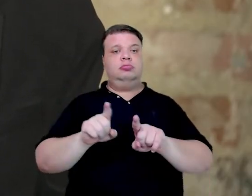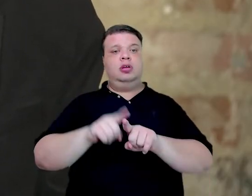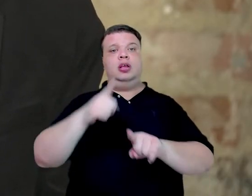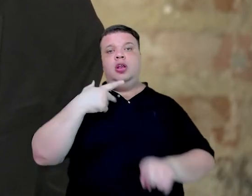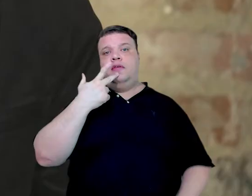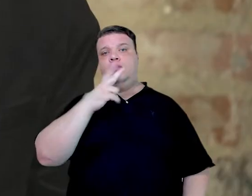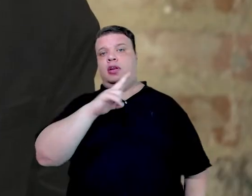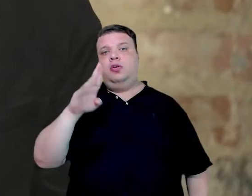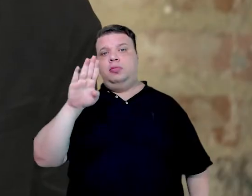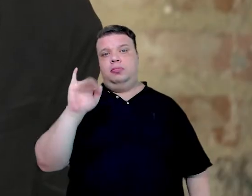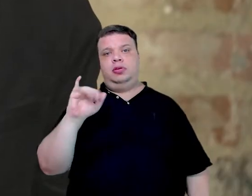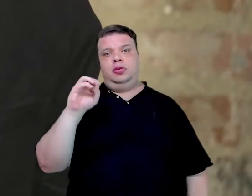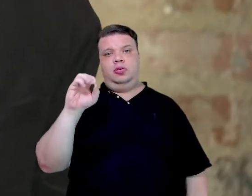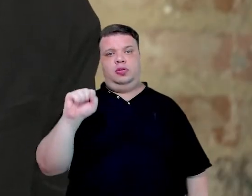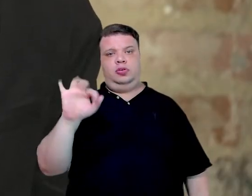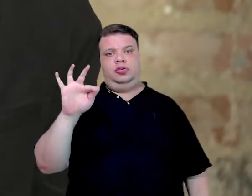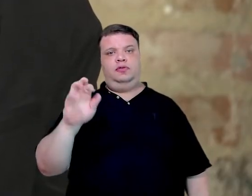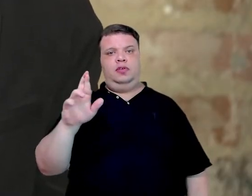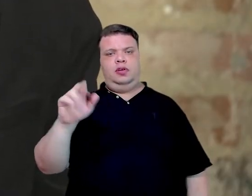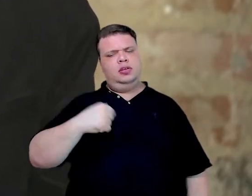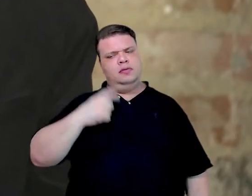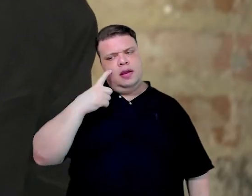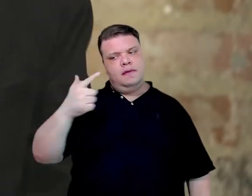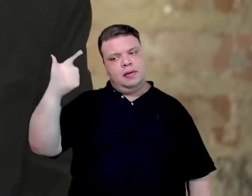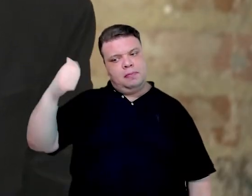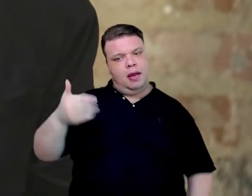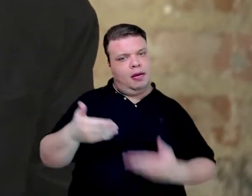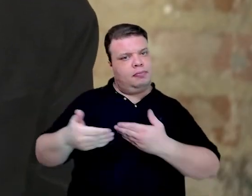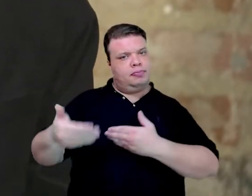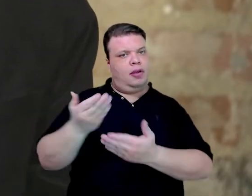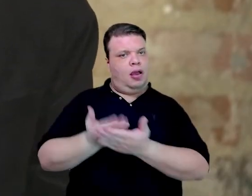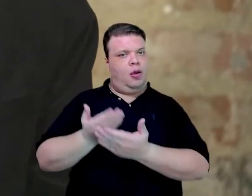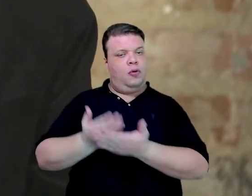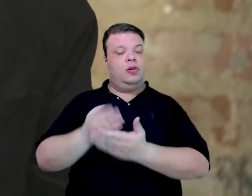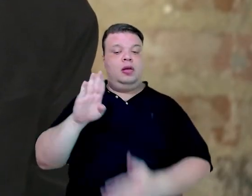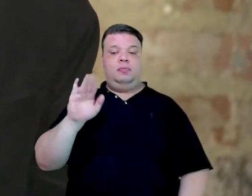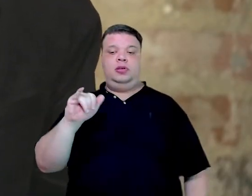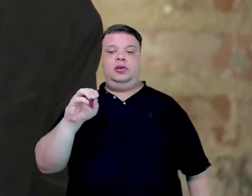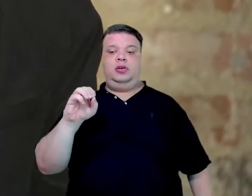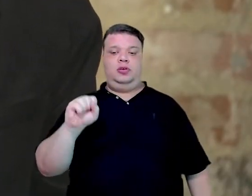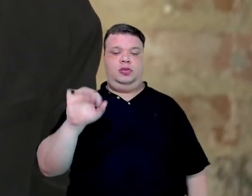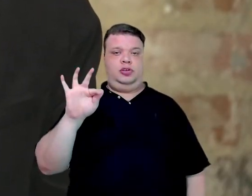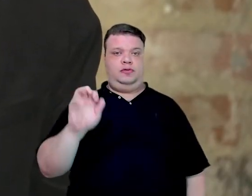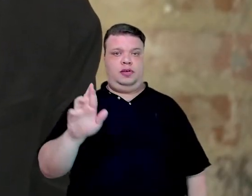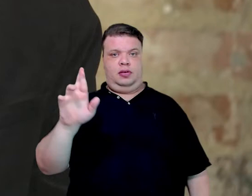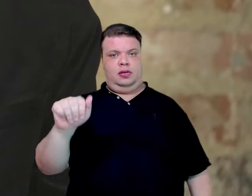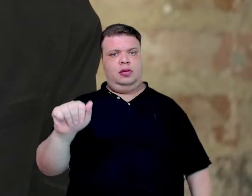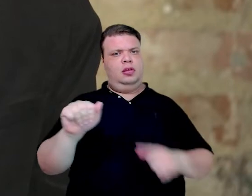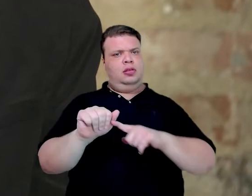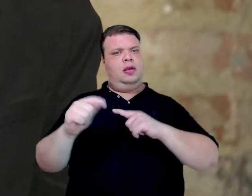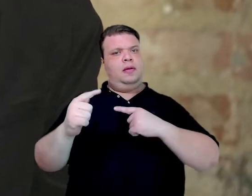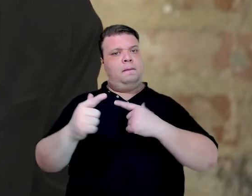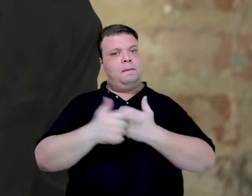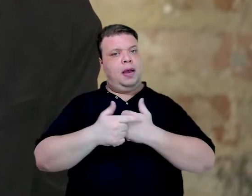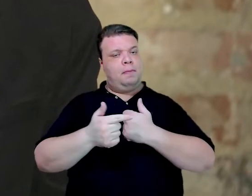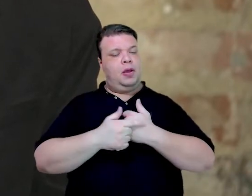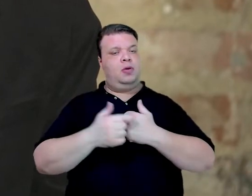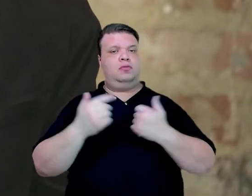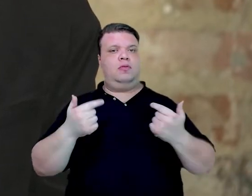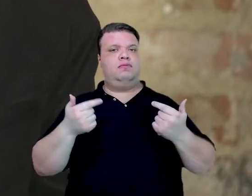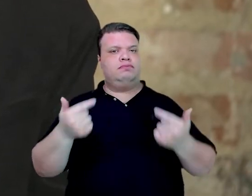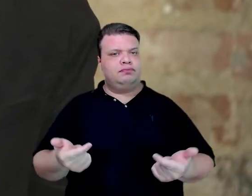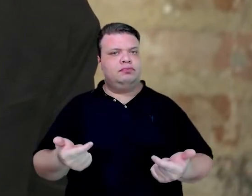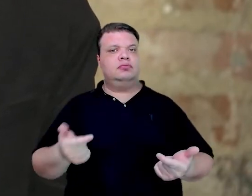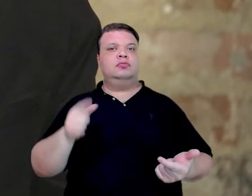biosfera ela tem um papel fundamental e interage diretamente com essa interação oceano-atmosfera, gerando